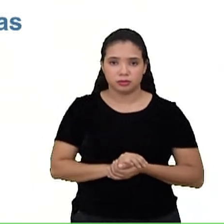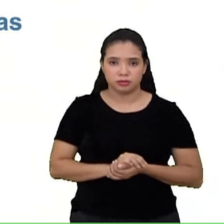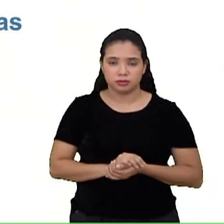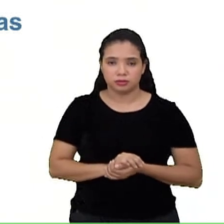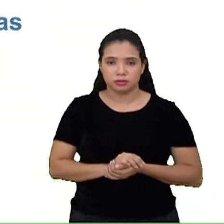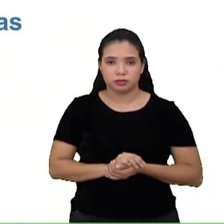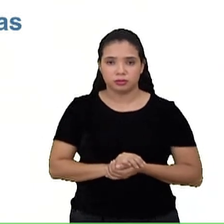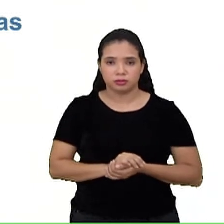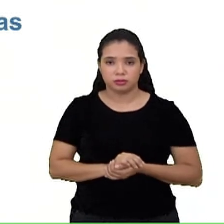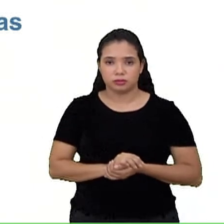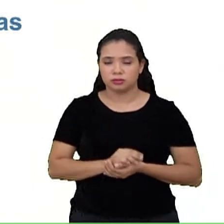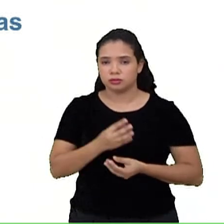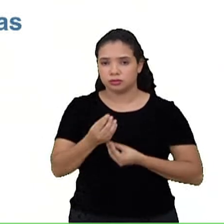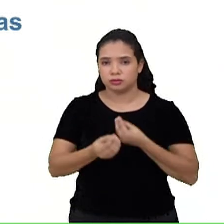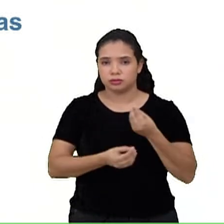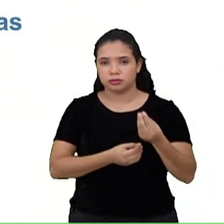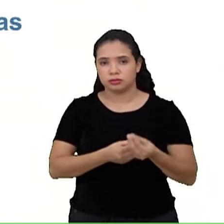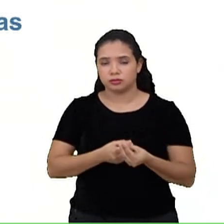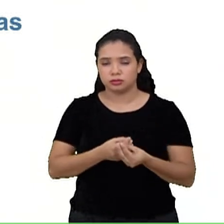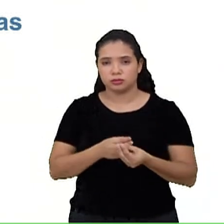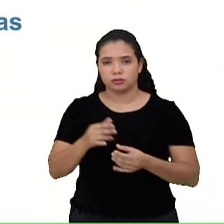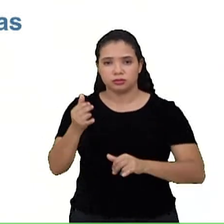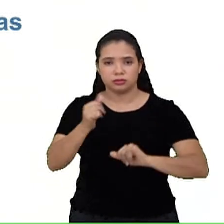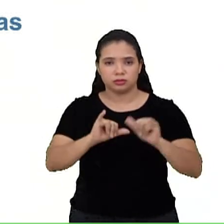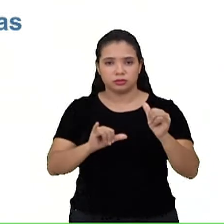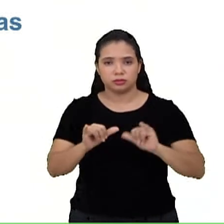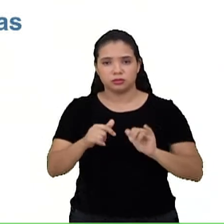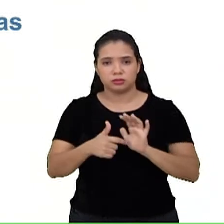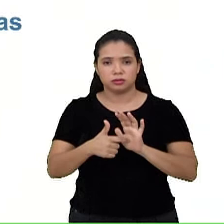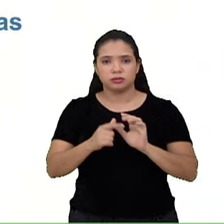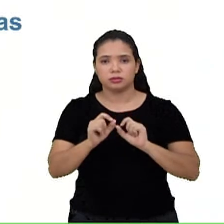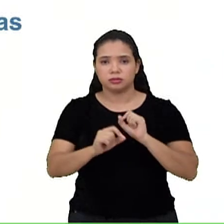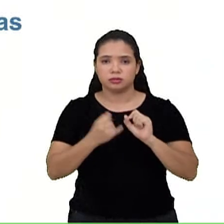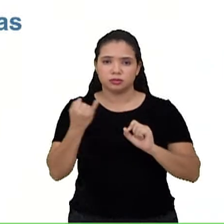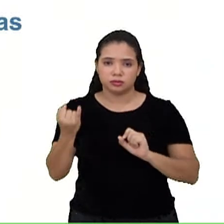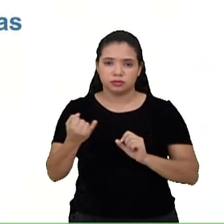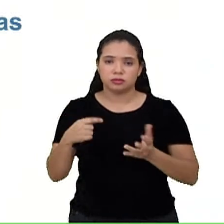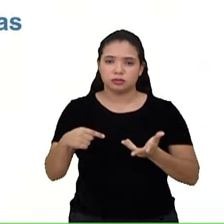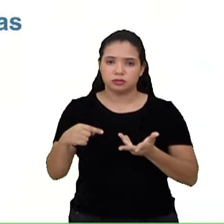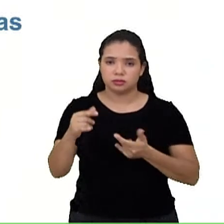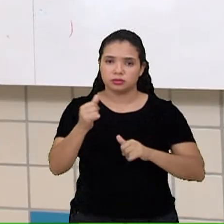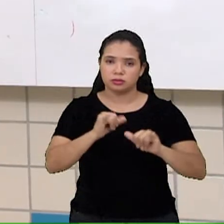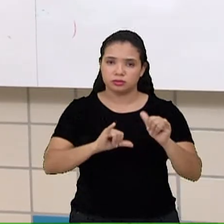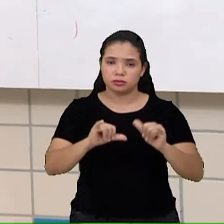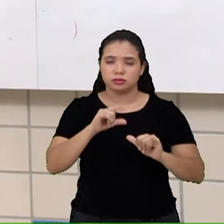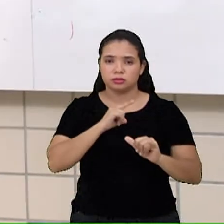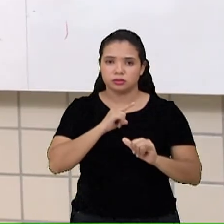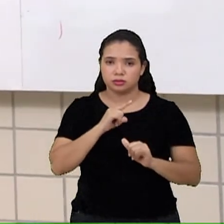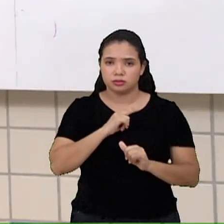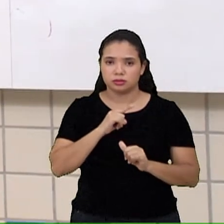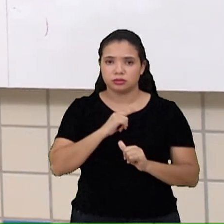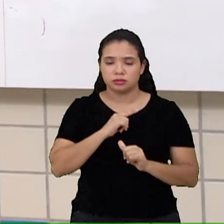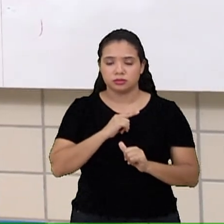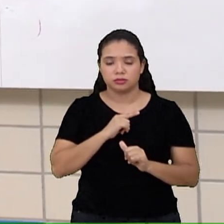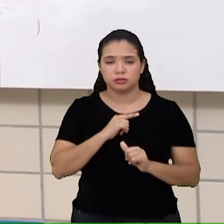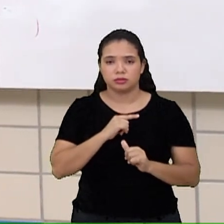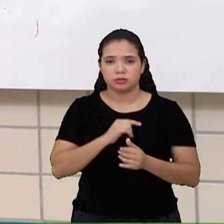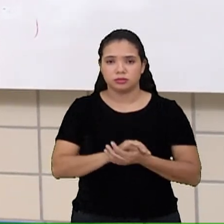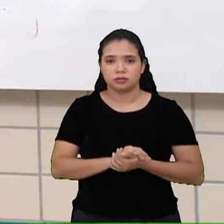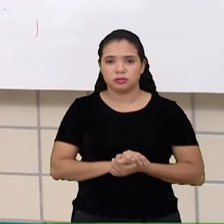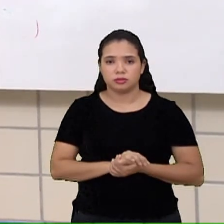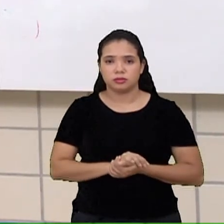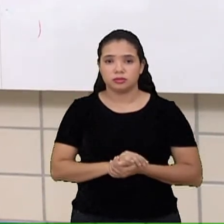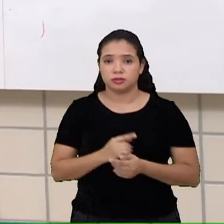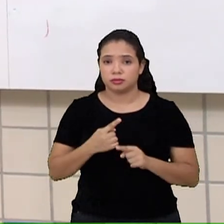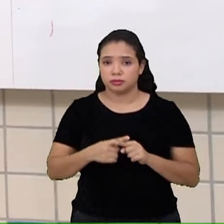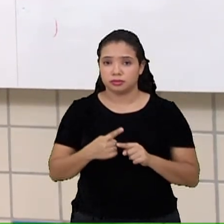Quando eu vou fazer uma reação química, é importante que os meus elementos químicos, eles tenham uma afinidade entre si, tá? Porque